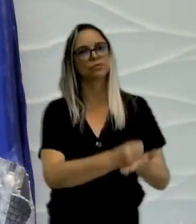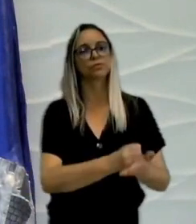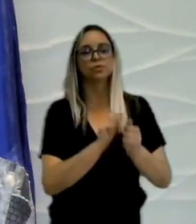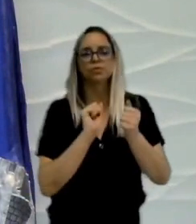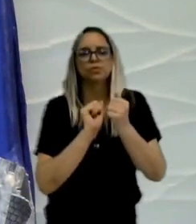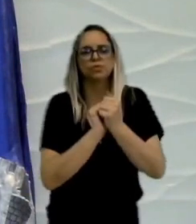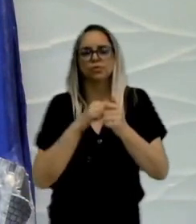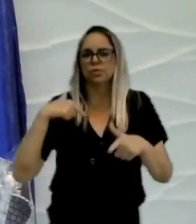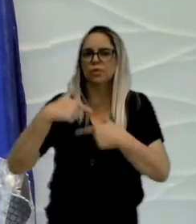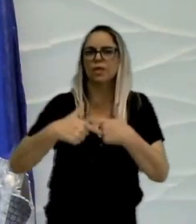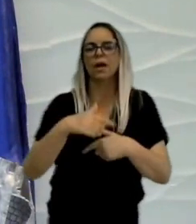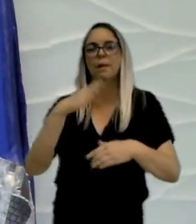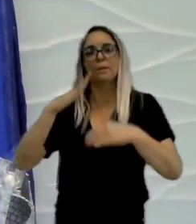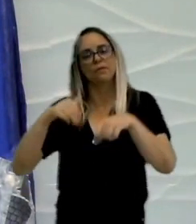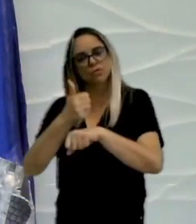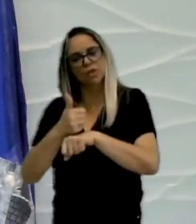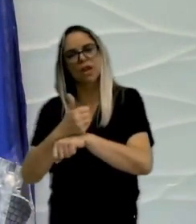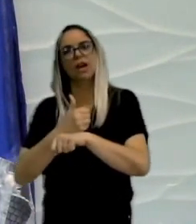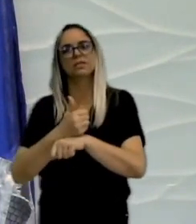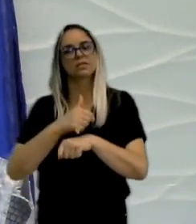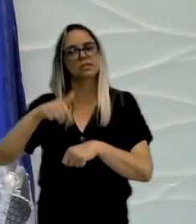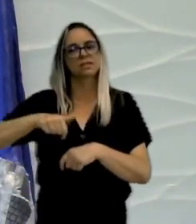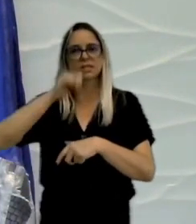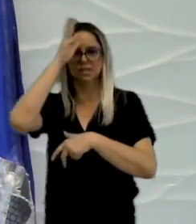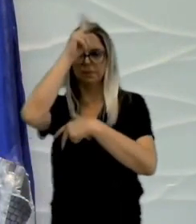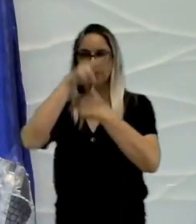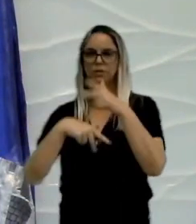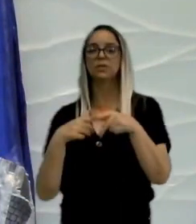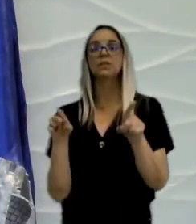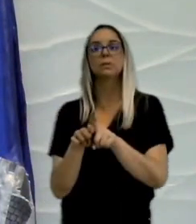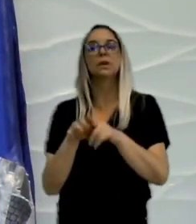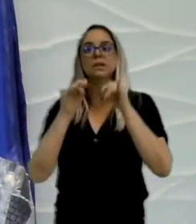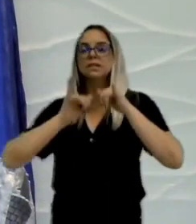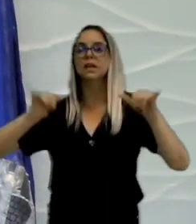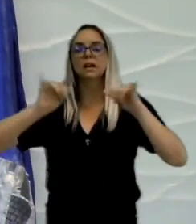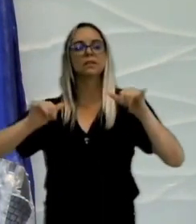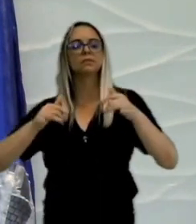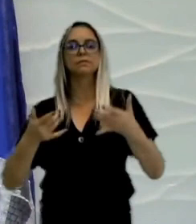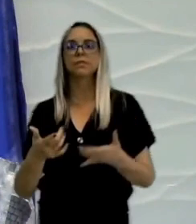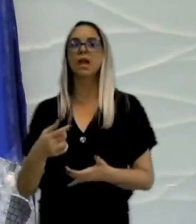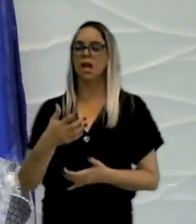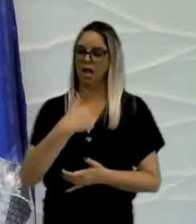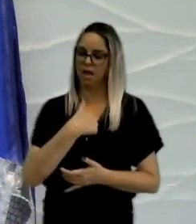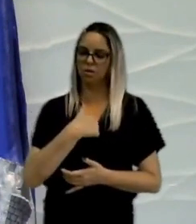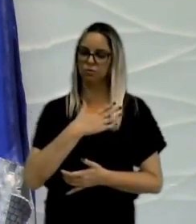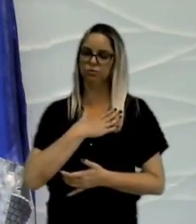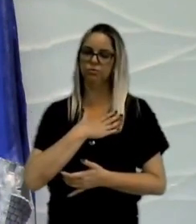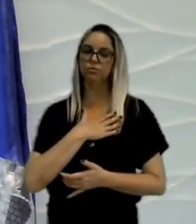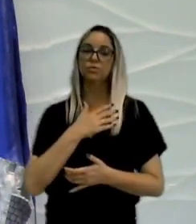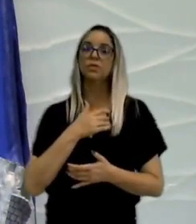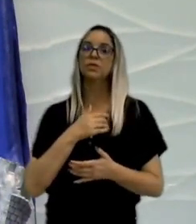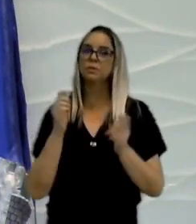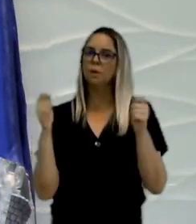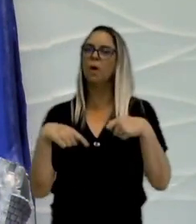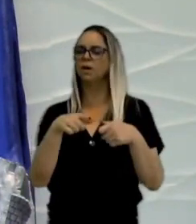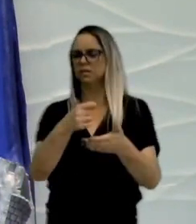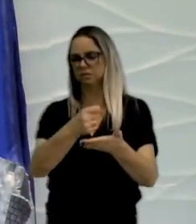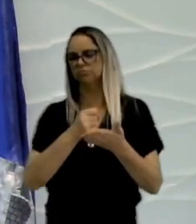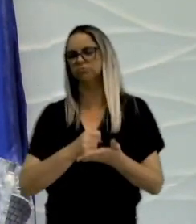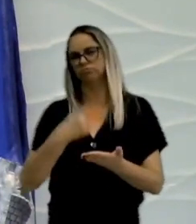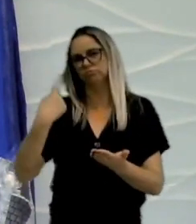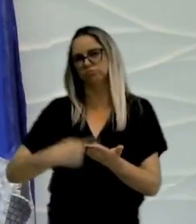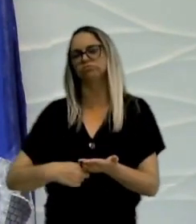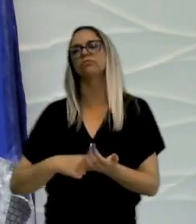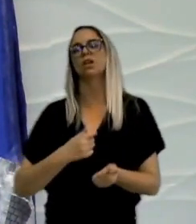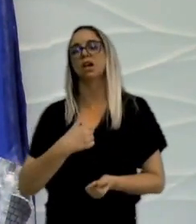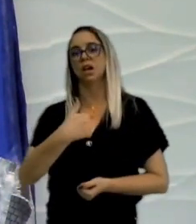melhor para os profissionais do nosso município. E dizer aos profissionais da educação que pode contar sempre com esse vereador, assim como foi no